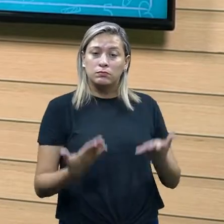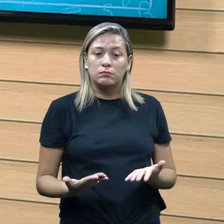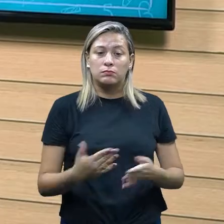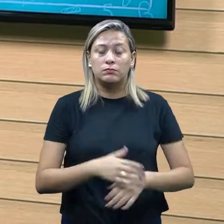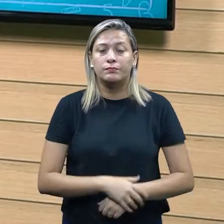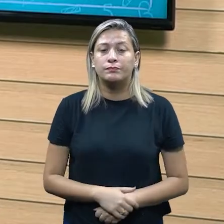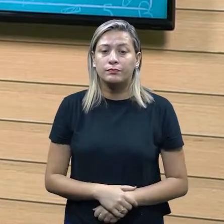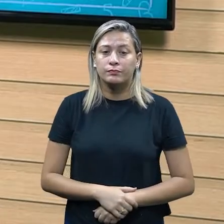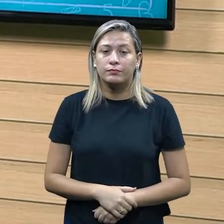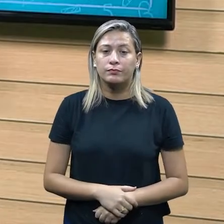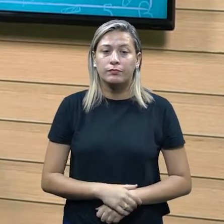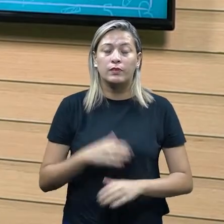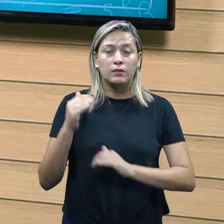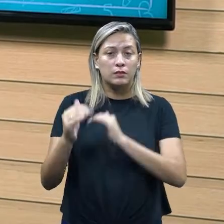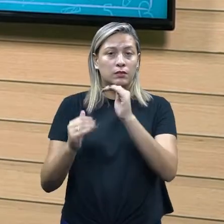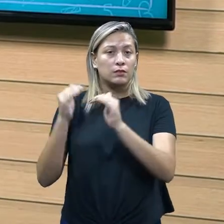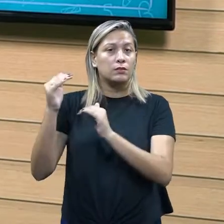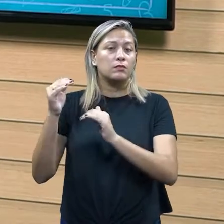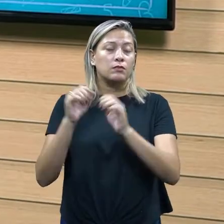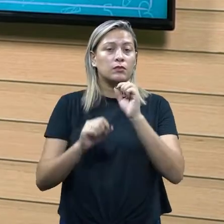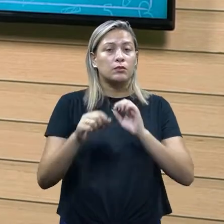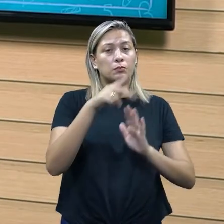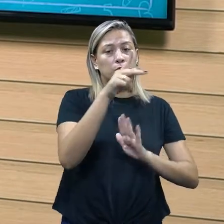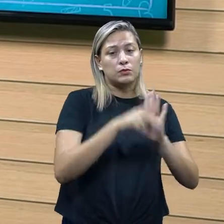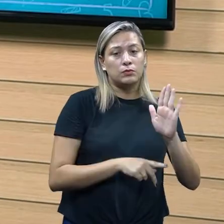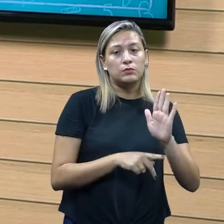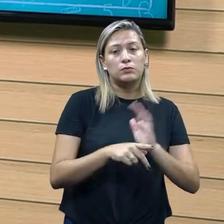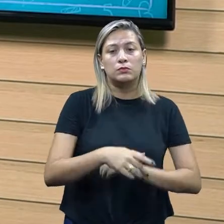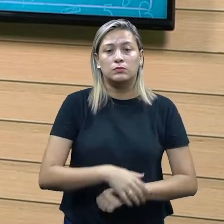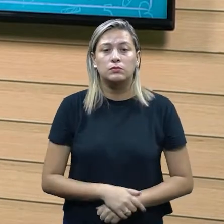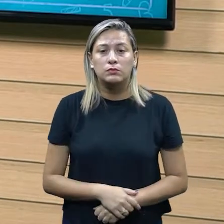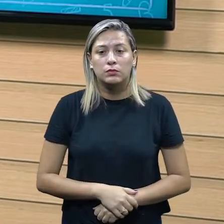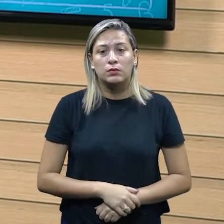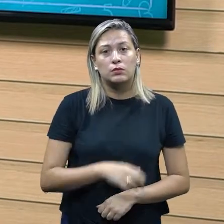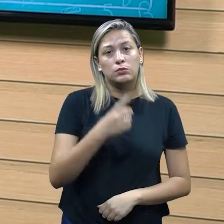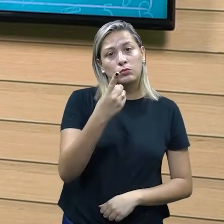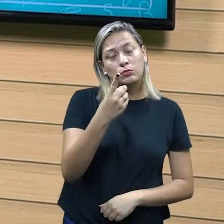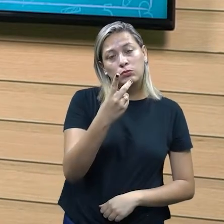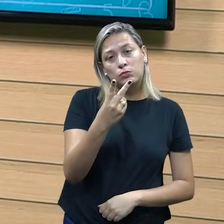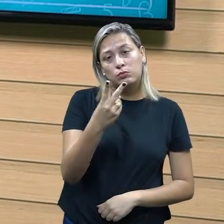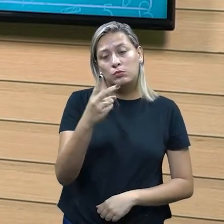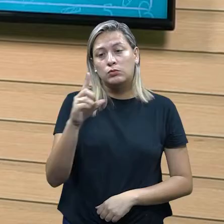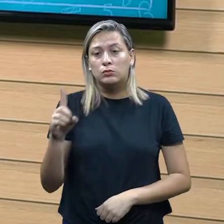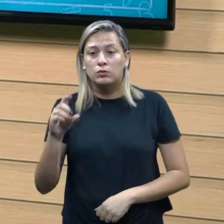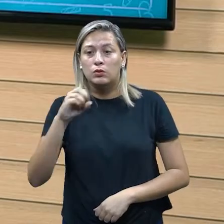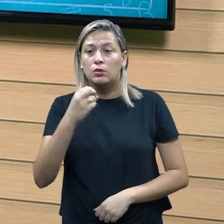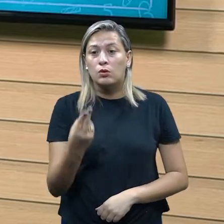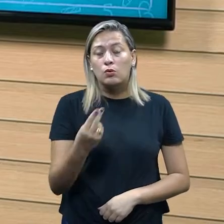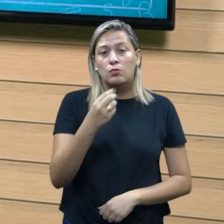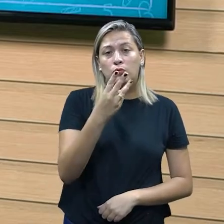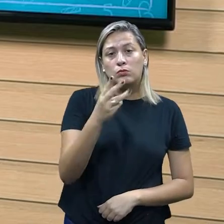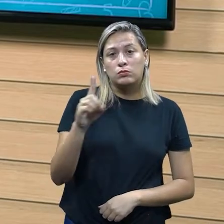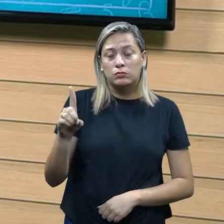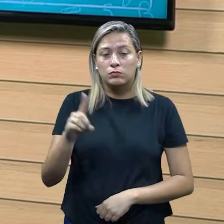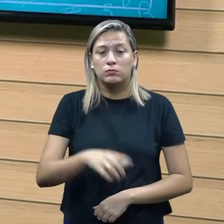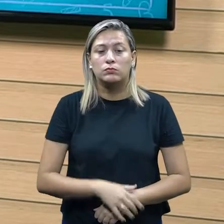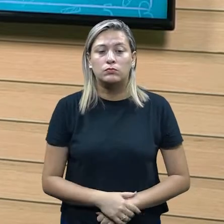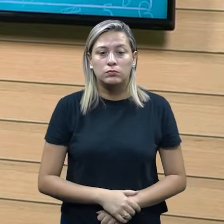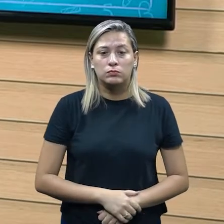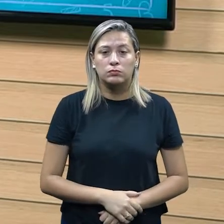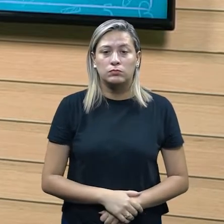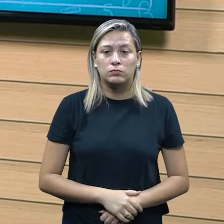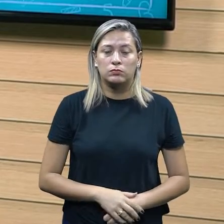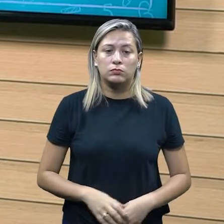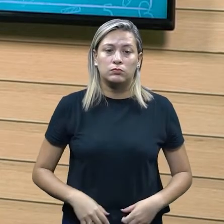projetos tanto bidimensionais, ou seja, desenhos 2D, como desenhos 3D, né, que você consegue fazer ali